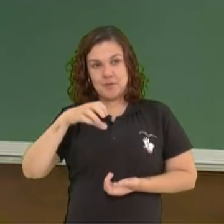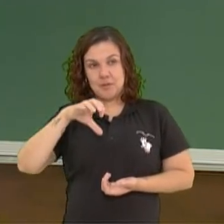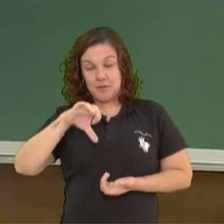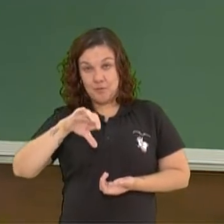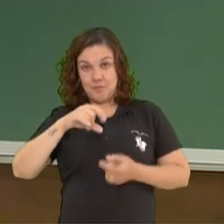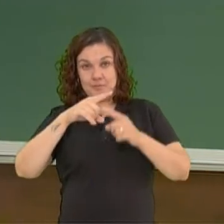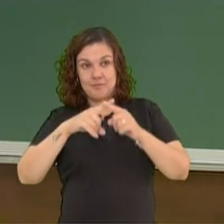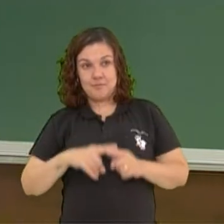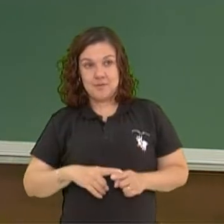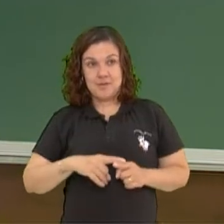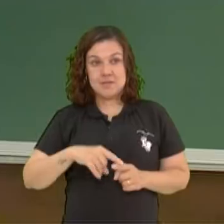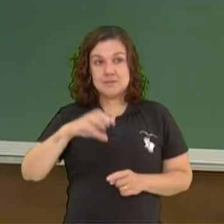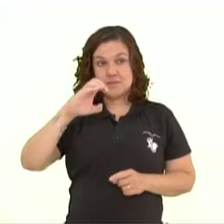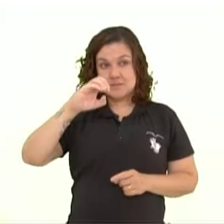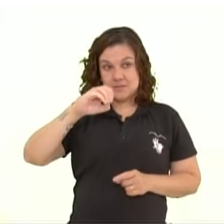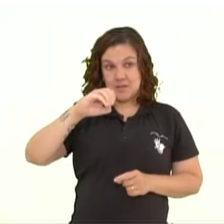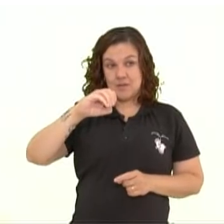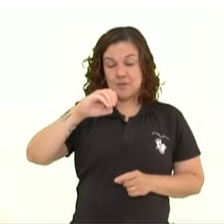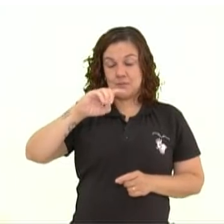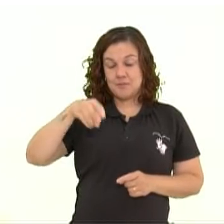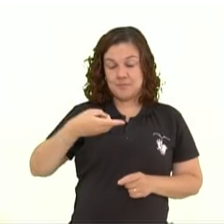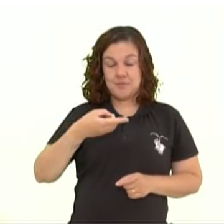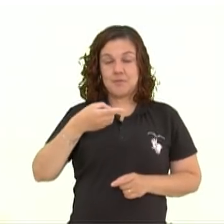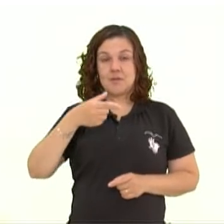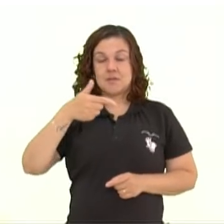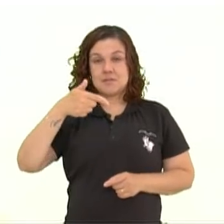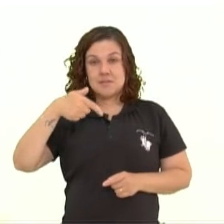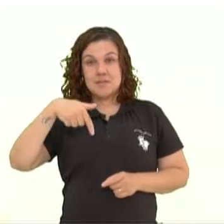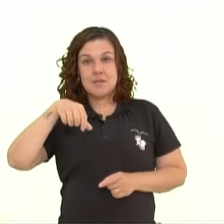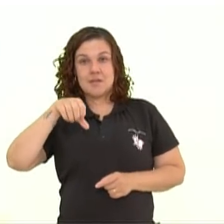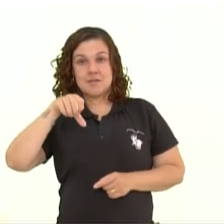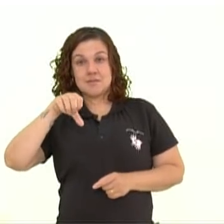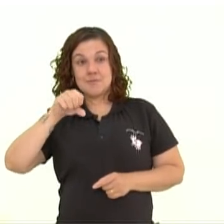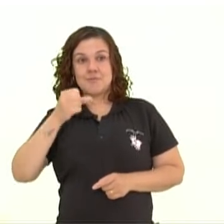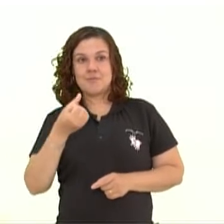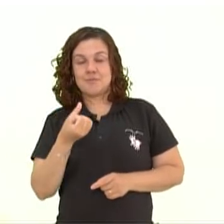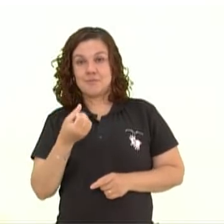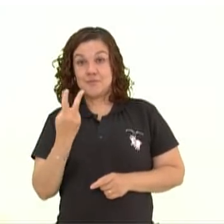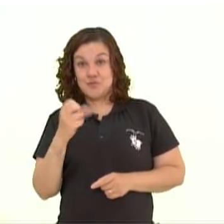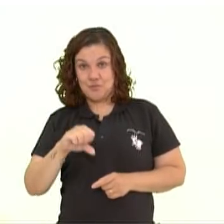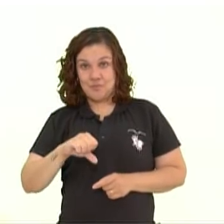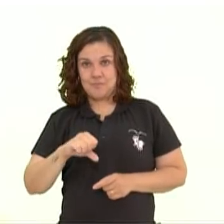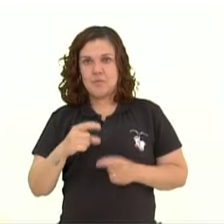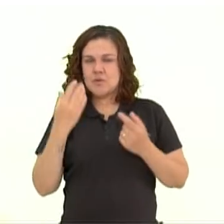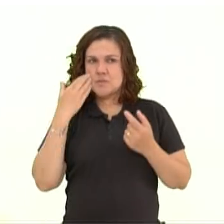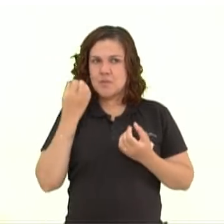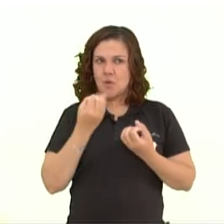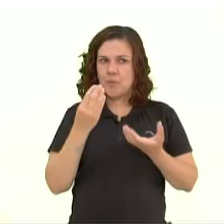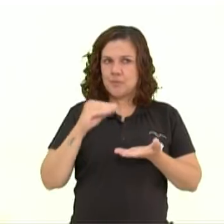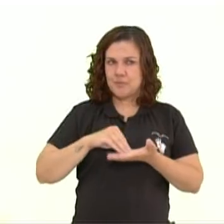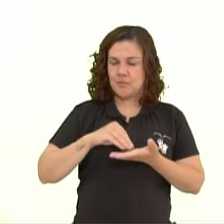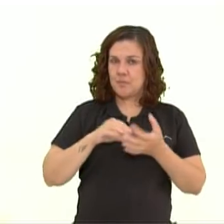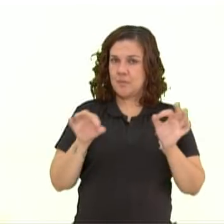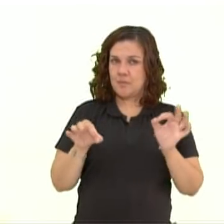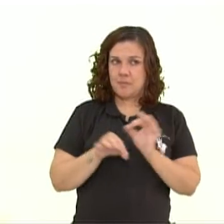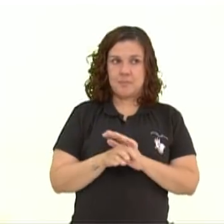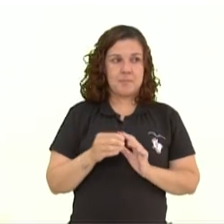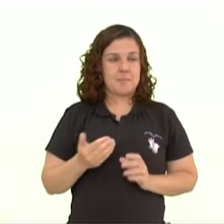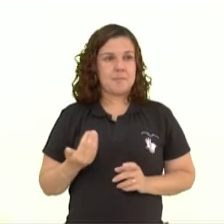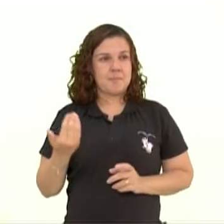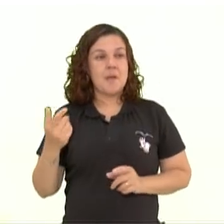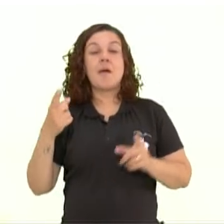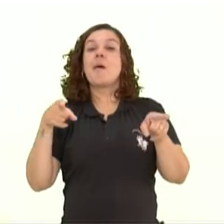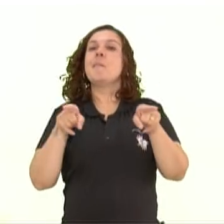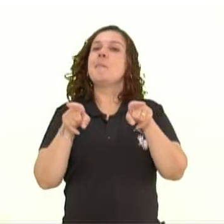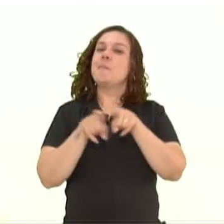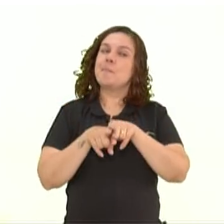é 0,729. Mas a gente quer saber quanto que falta ali para completar aquela uma unidade, né? Fazemos